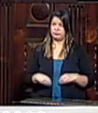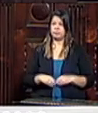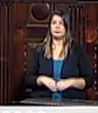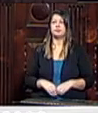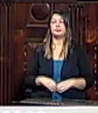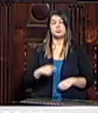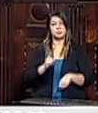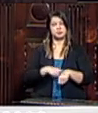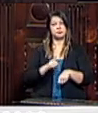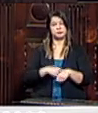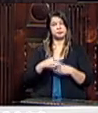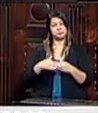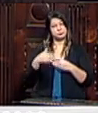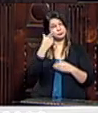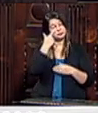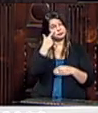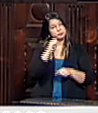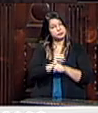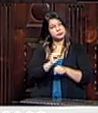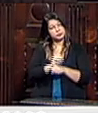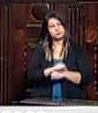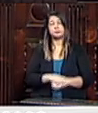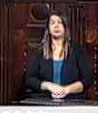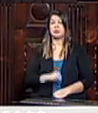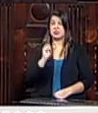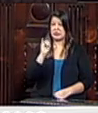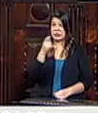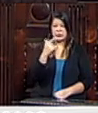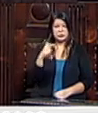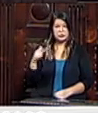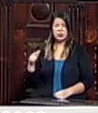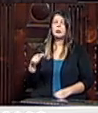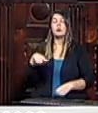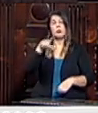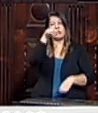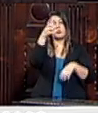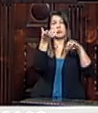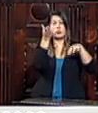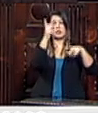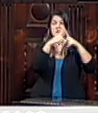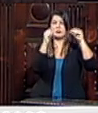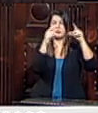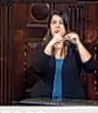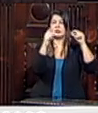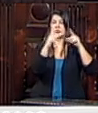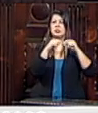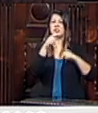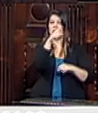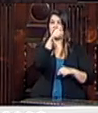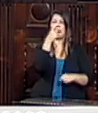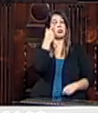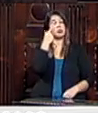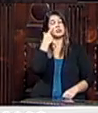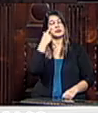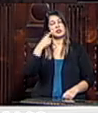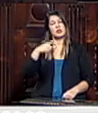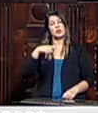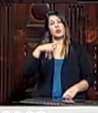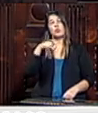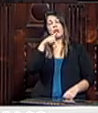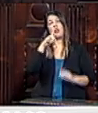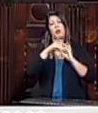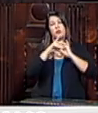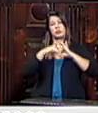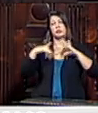nas próximas horas. Pois, se isso não ocorrer, o Congresso Nacional deverá, na nossa visão, imediatamente